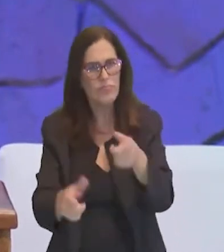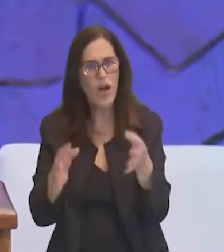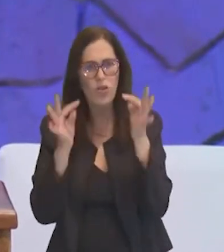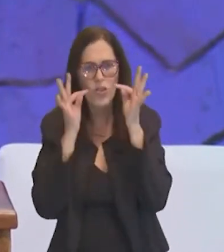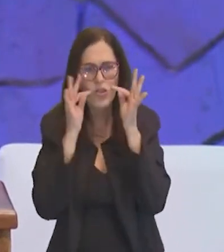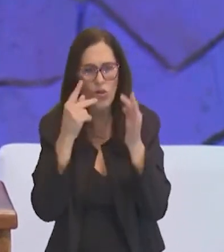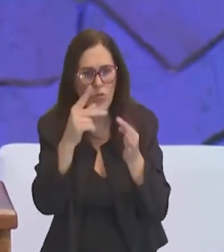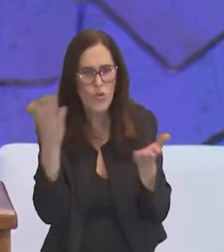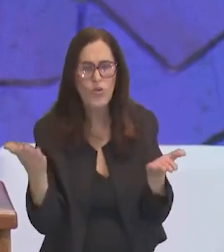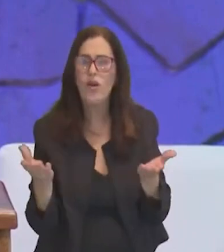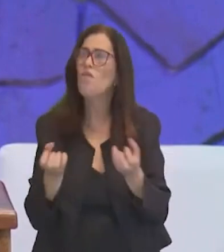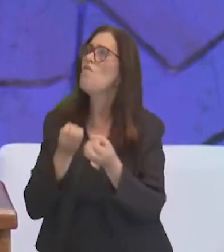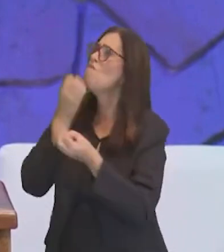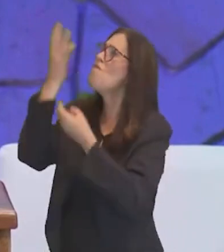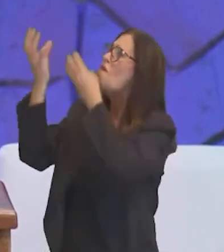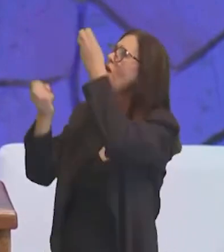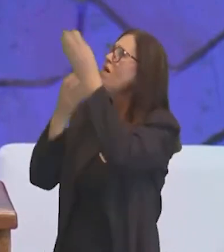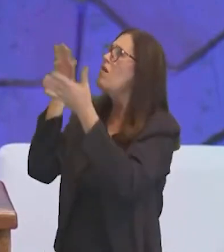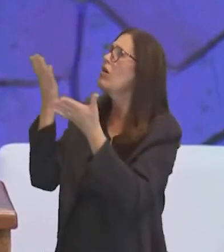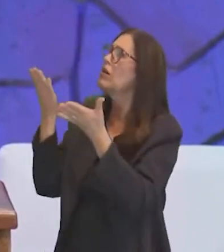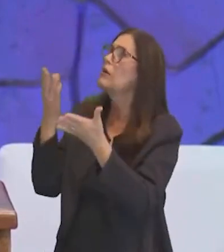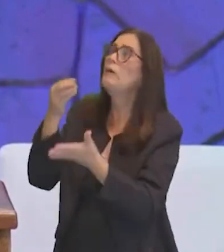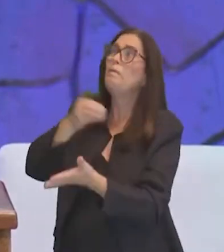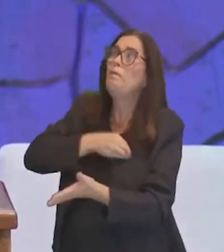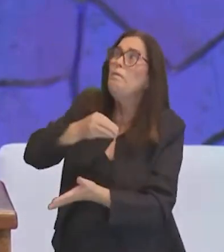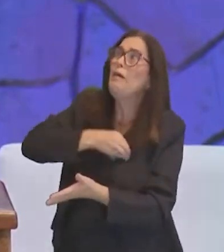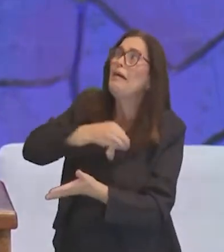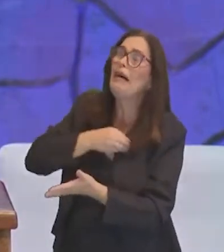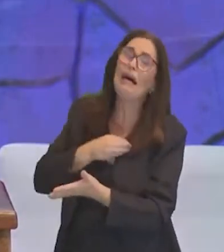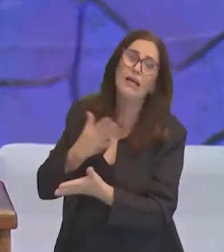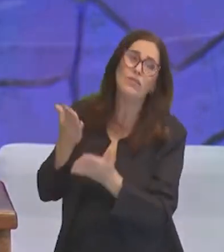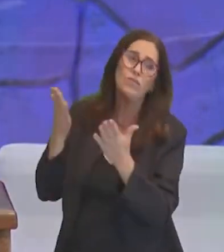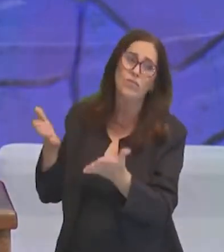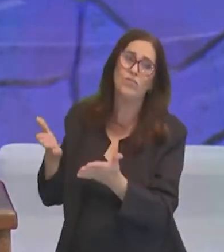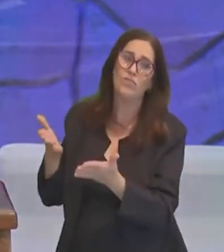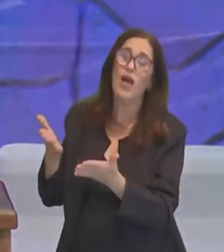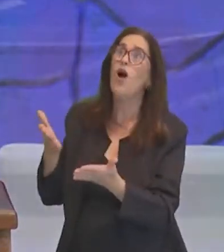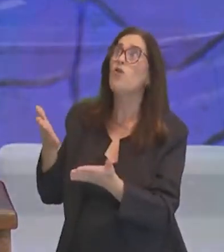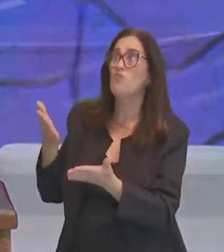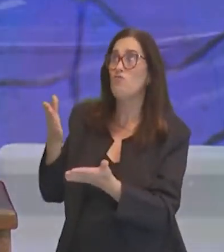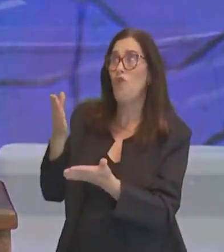Diga a Deus o pecado que você tem feito consciente